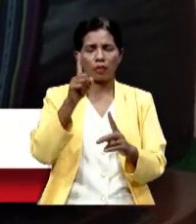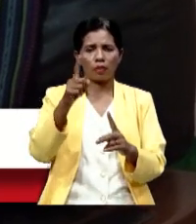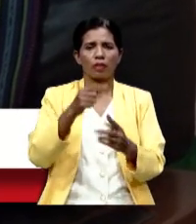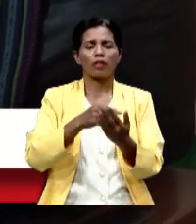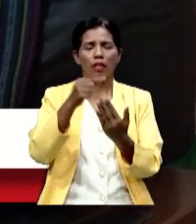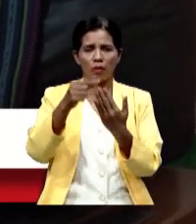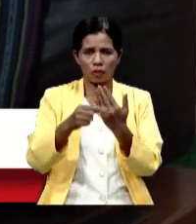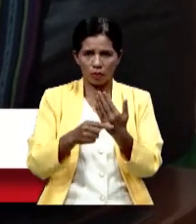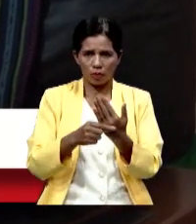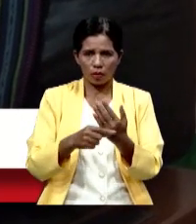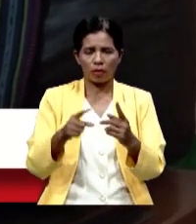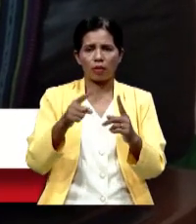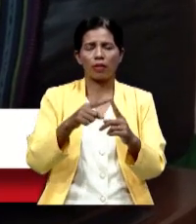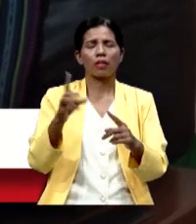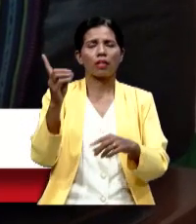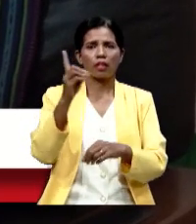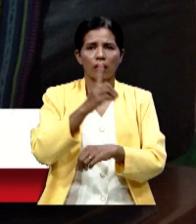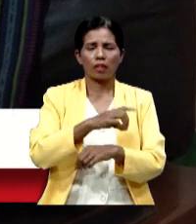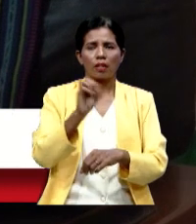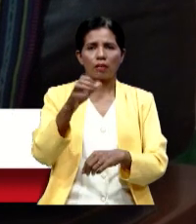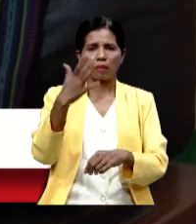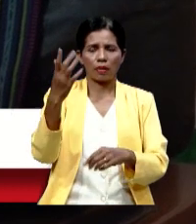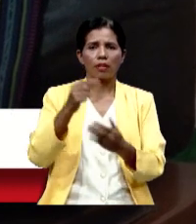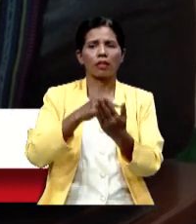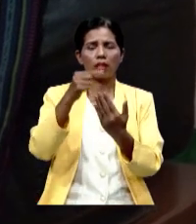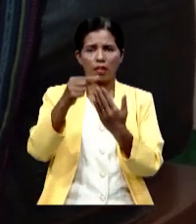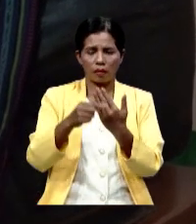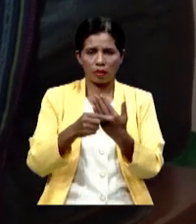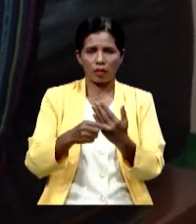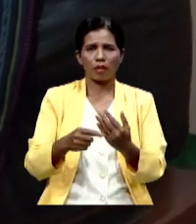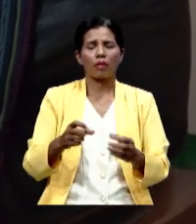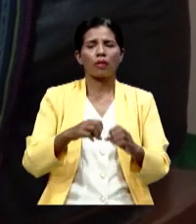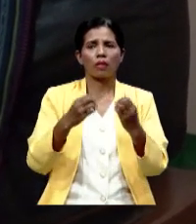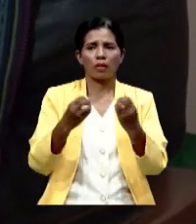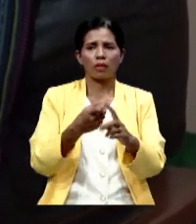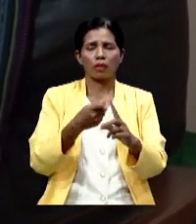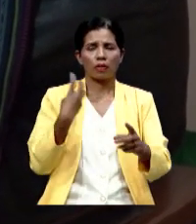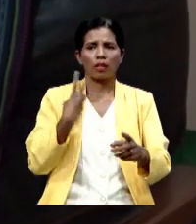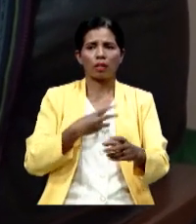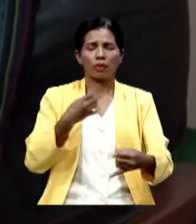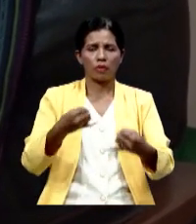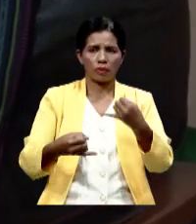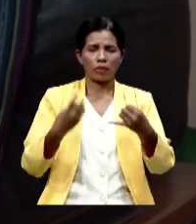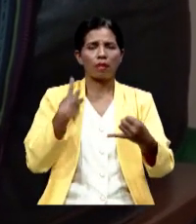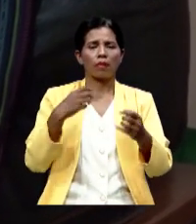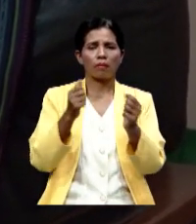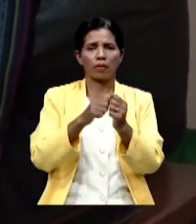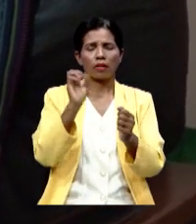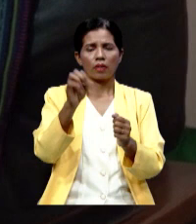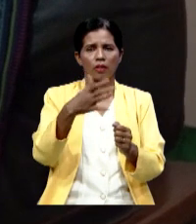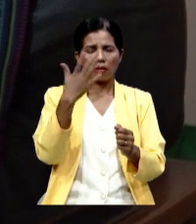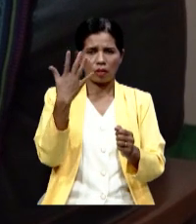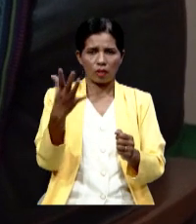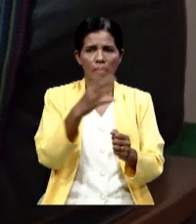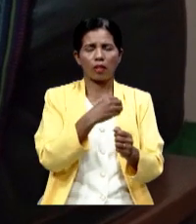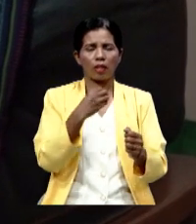dia 15 de setembro. Organização de férias judiciais de Ané, o juiz Amené, Sano Lourdes em Lima, e Tribunal Judicial